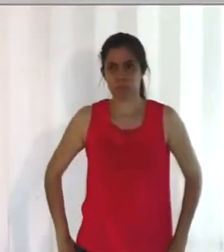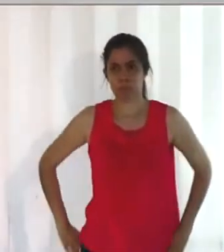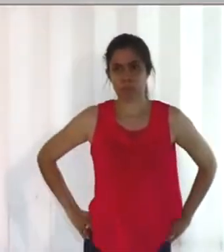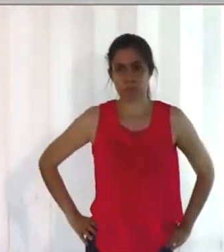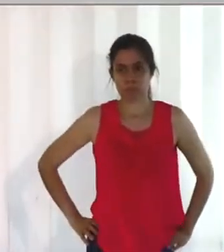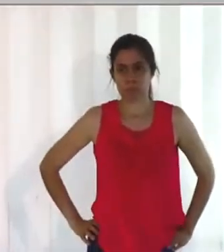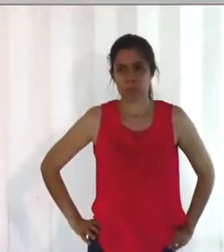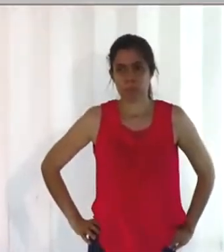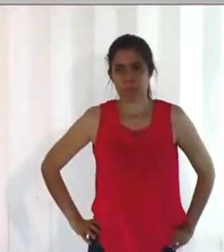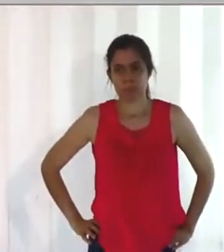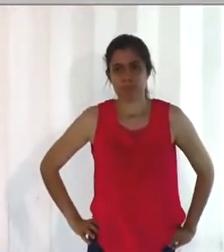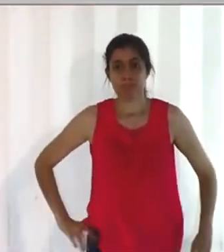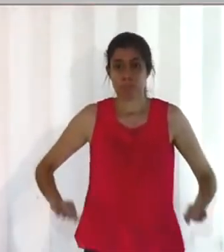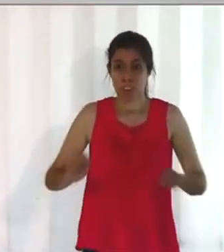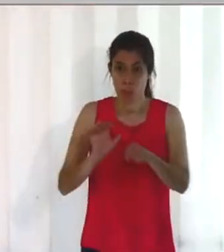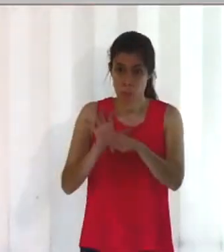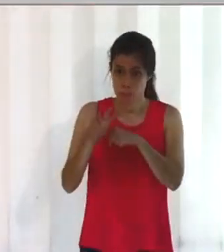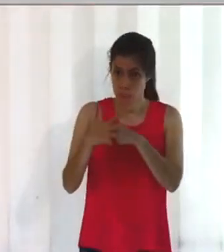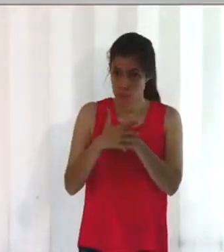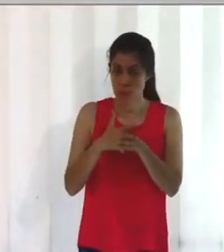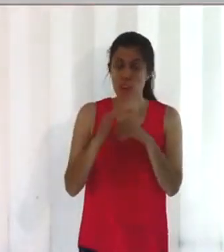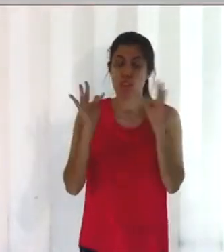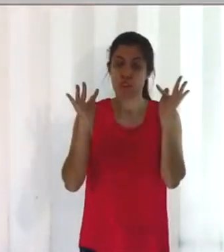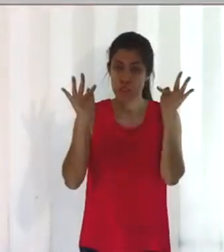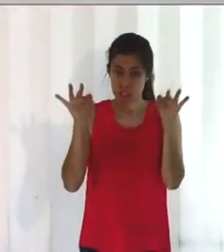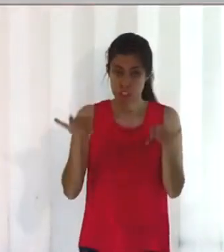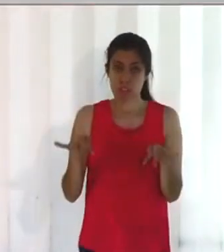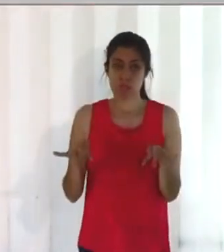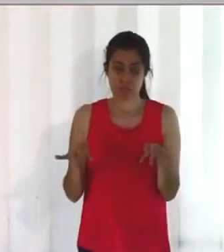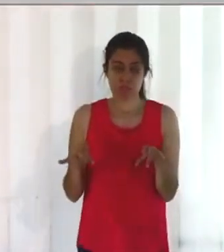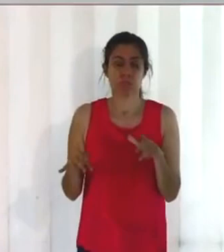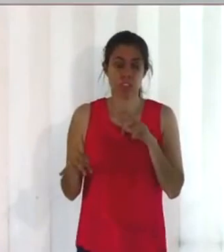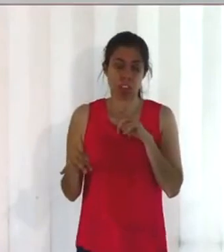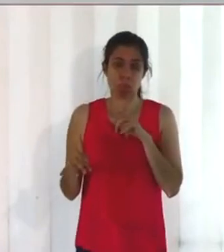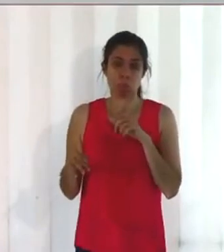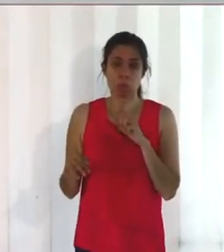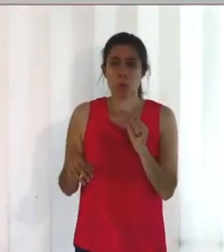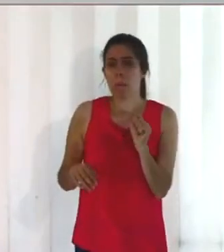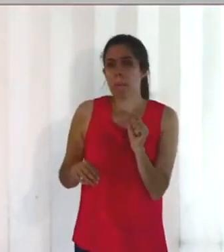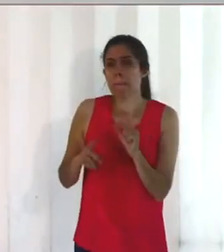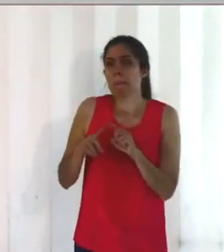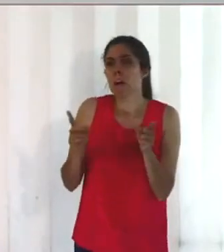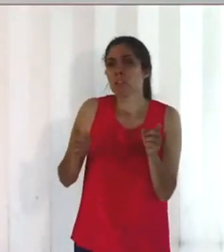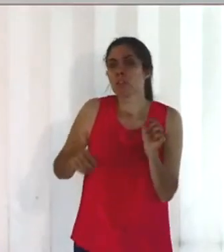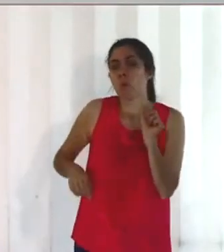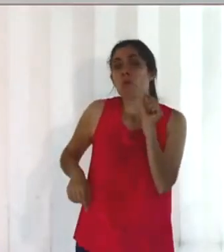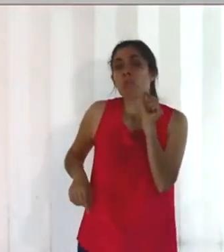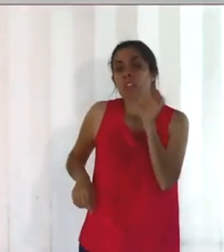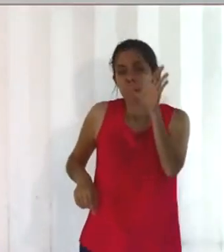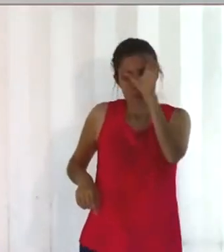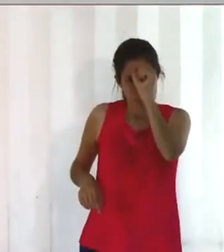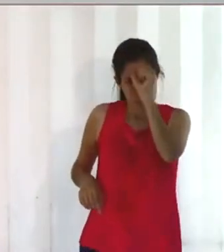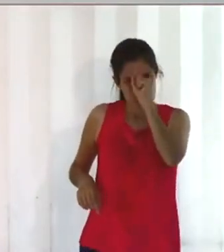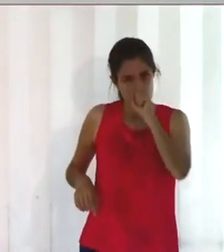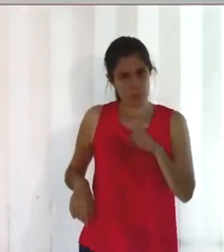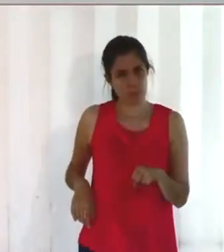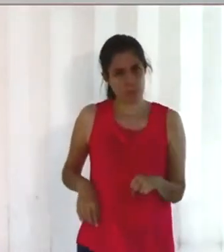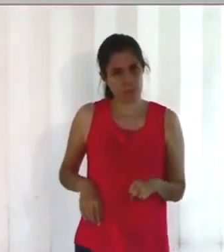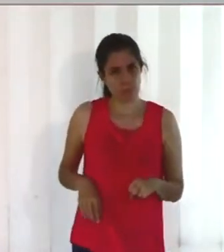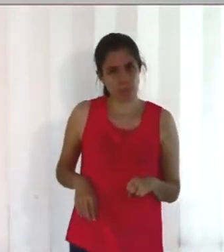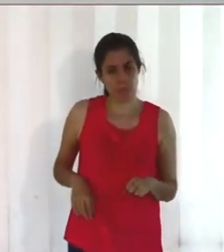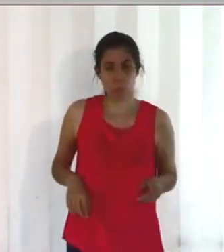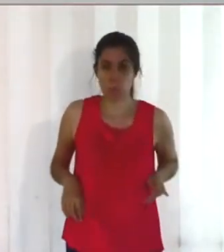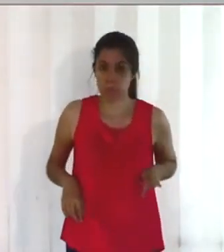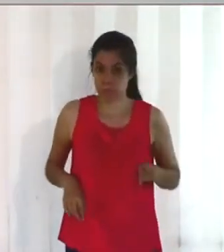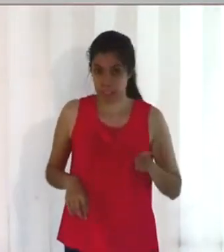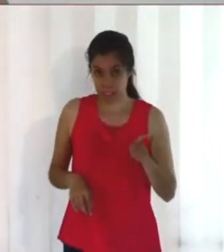Pense que a pandemia vai passar. Mas o que é que nós levaremos de aprendizado da pandemia? Será que